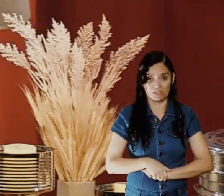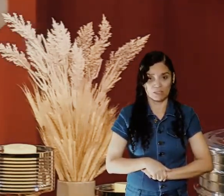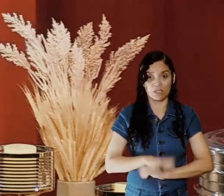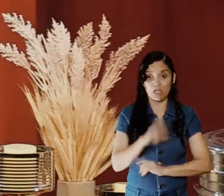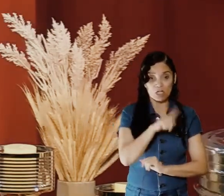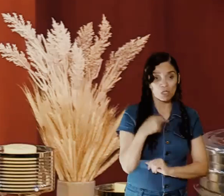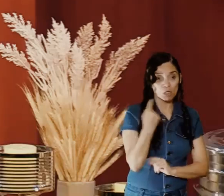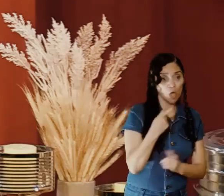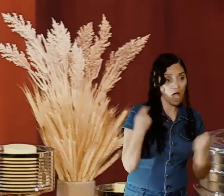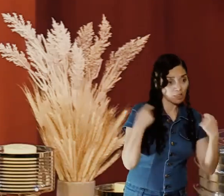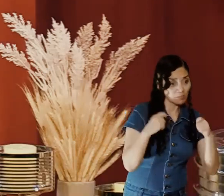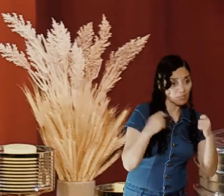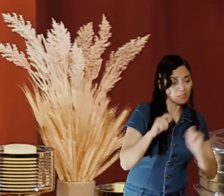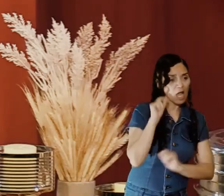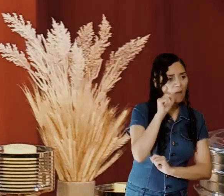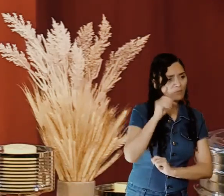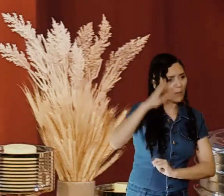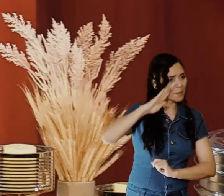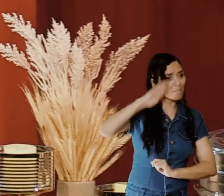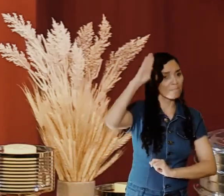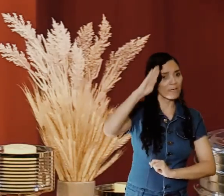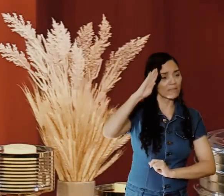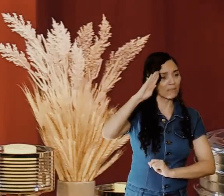senão nos prostramos.